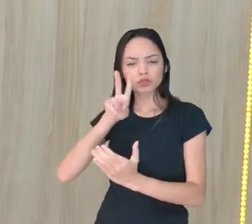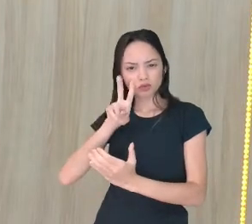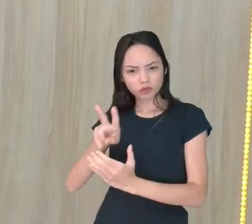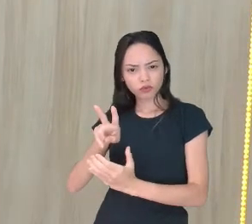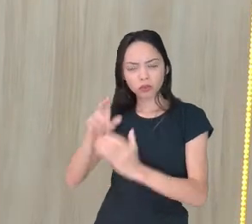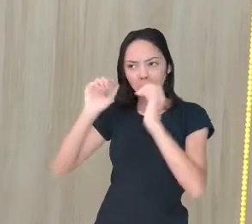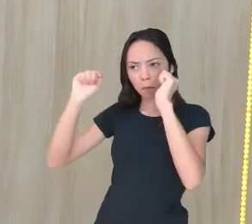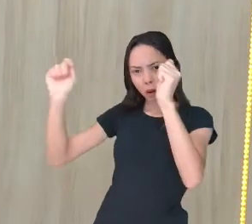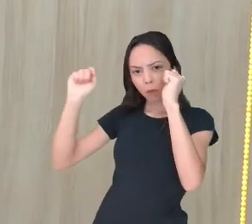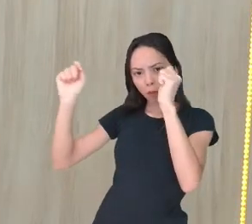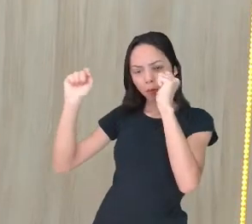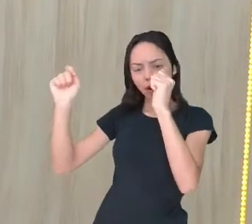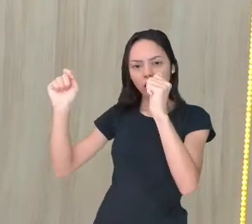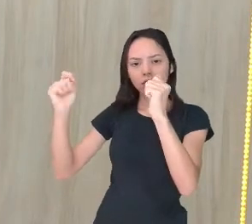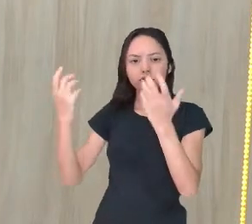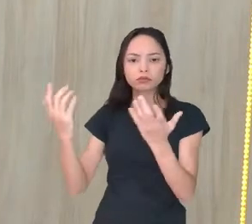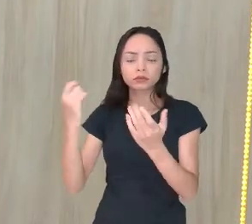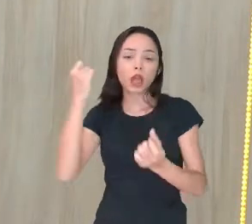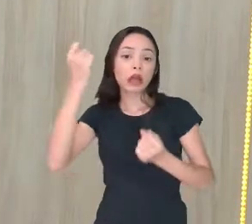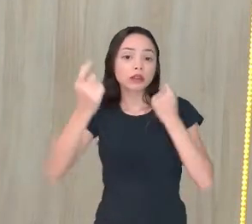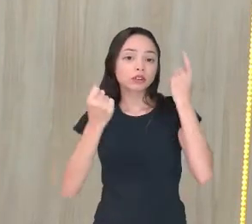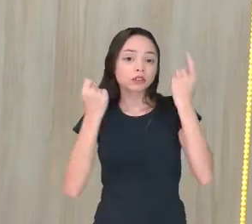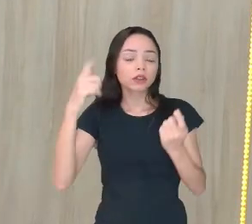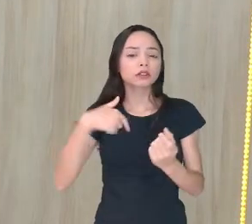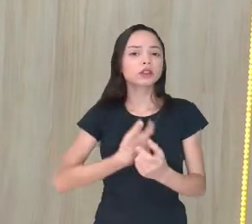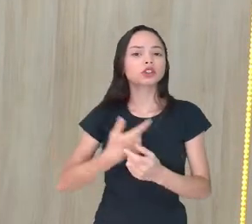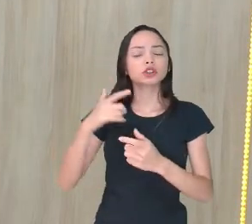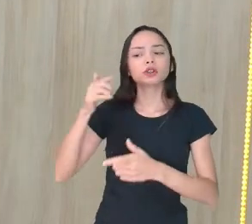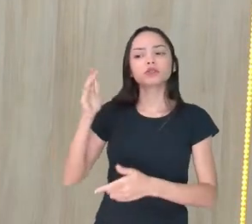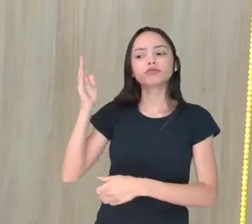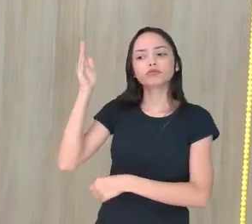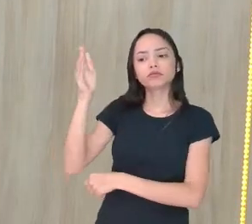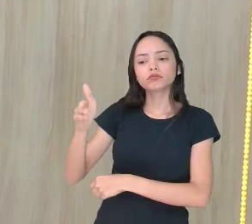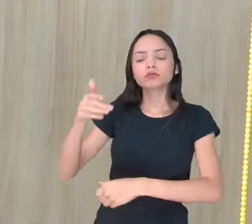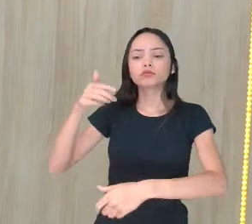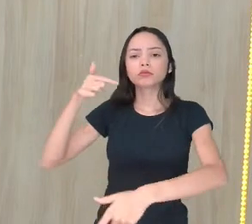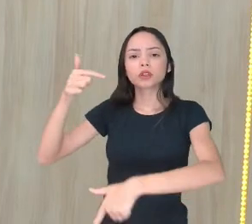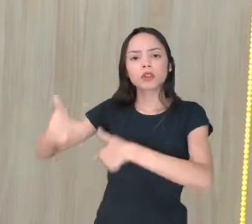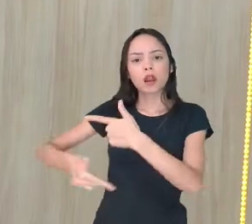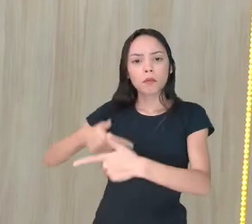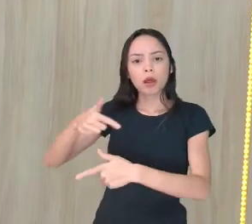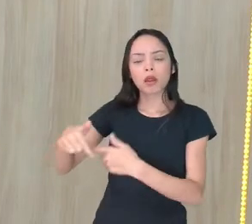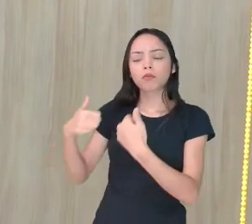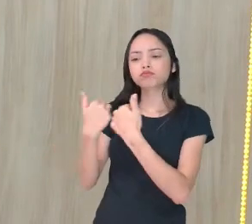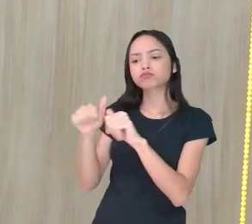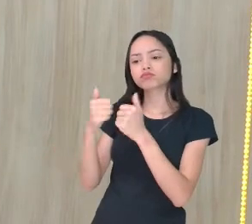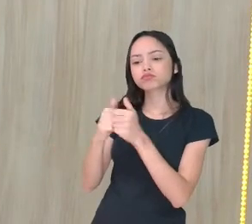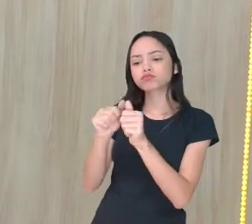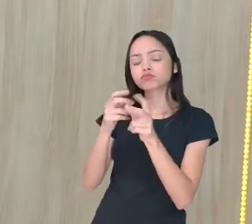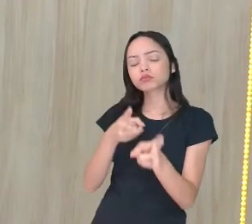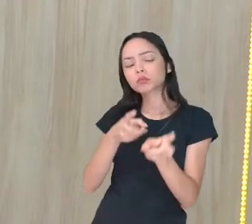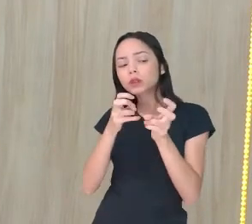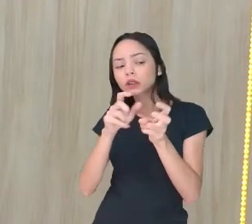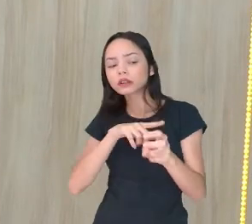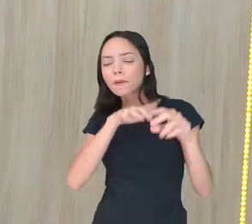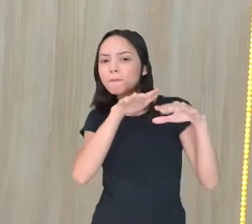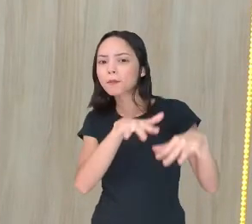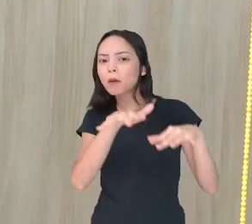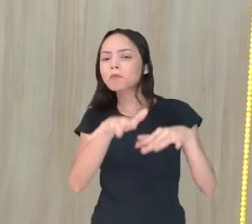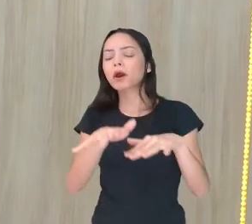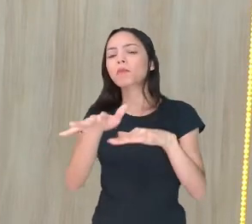outra, até quando vai para o trabalho, a gente não encontra grupos protestando nas ruas da cidade do